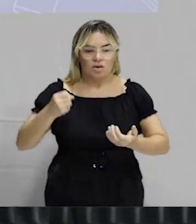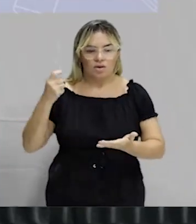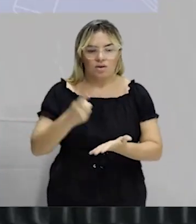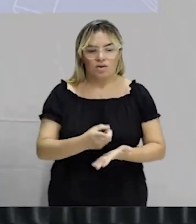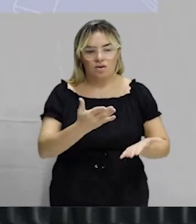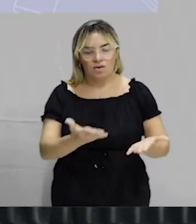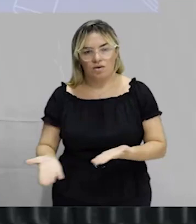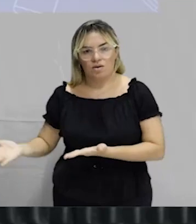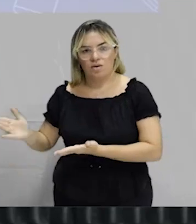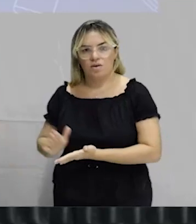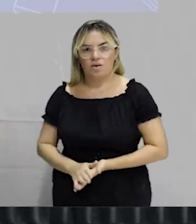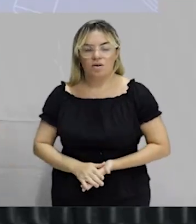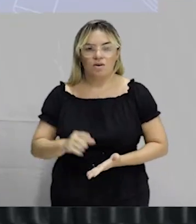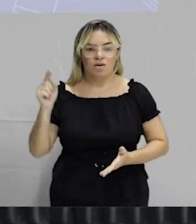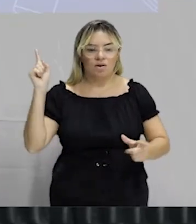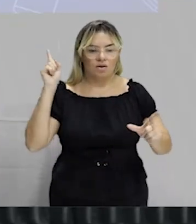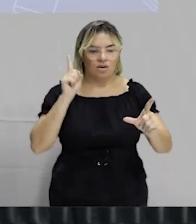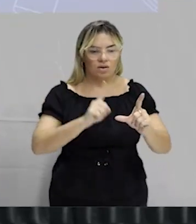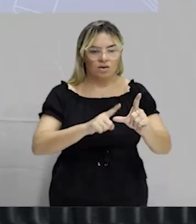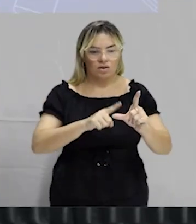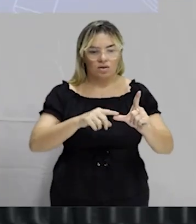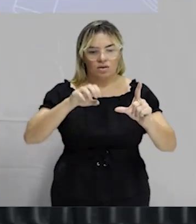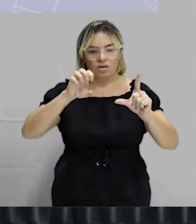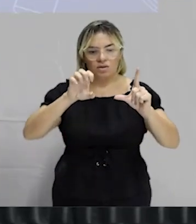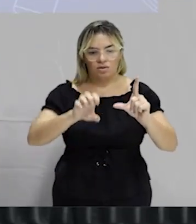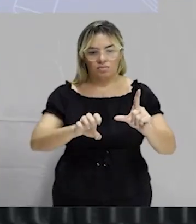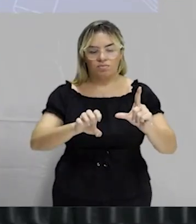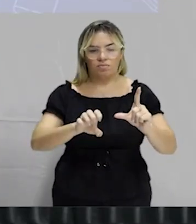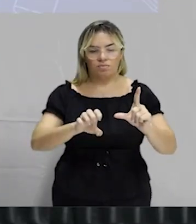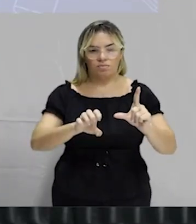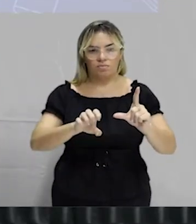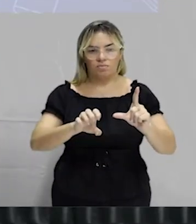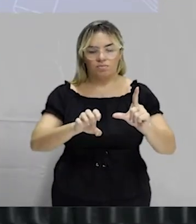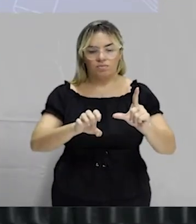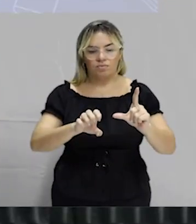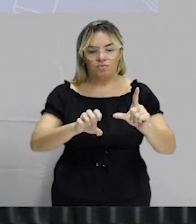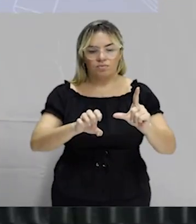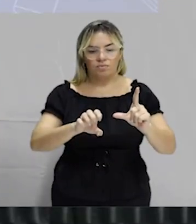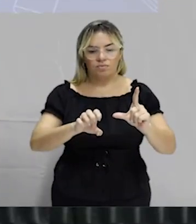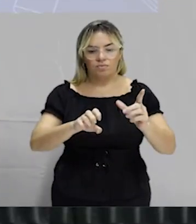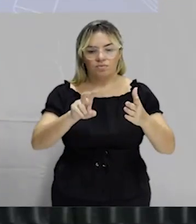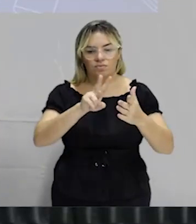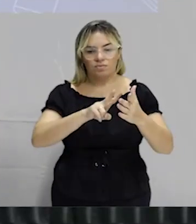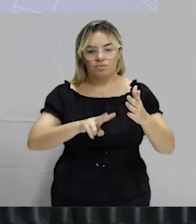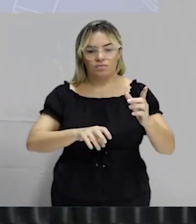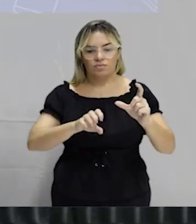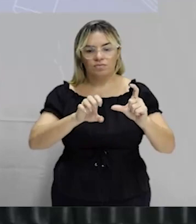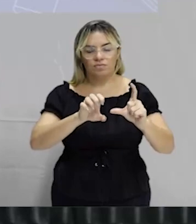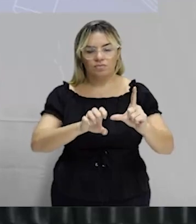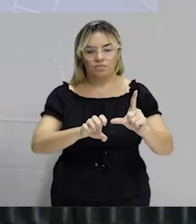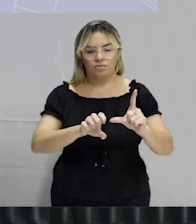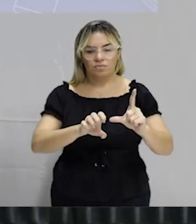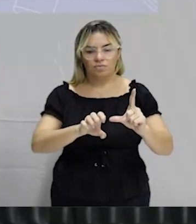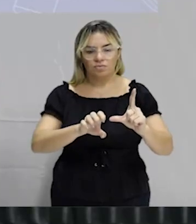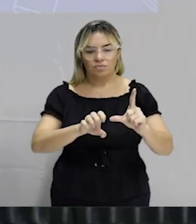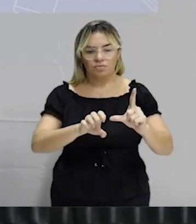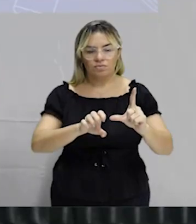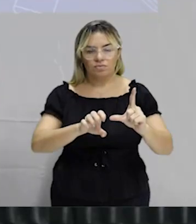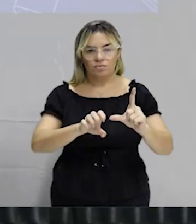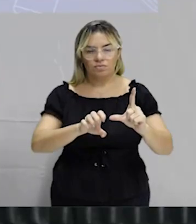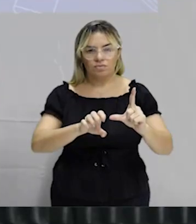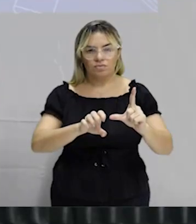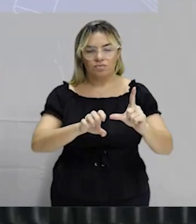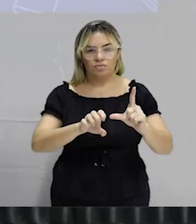quê? Letra E. Recompor os mecanismos de acumulação econômica por meio da